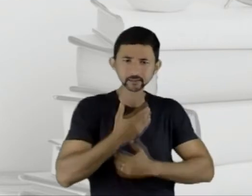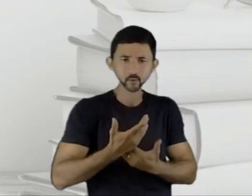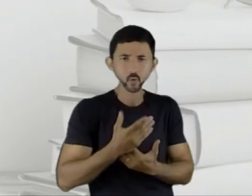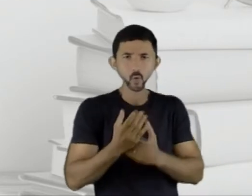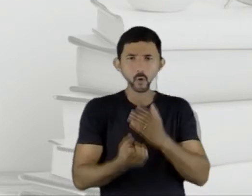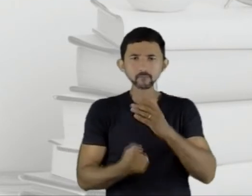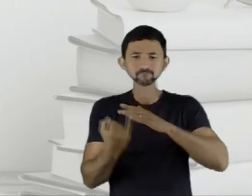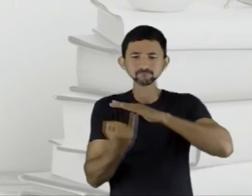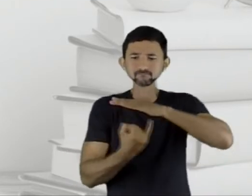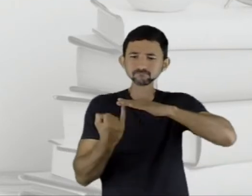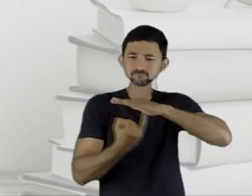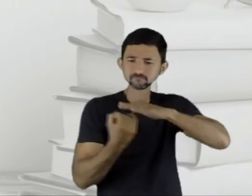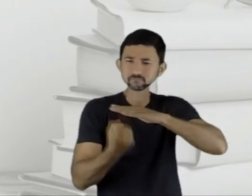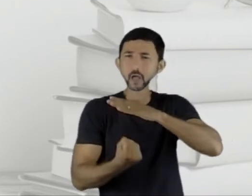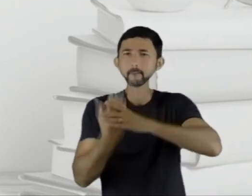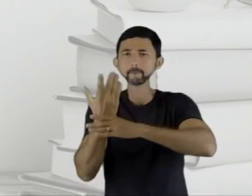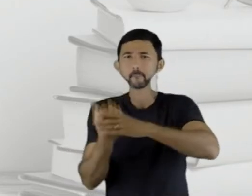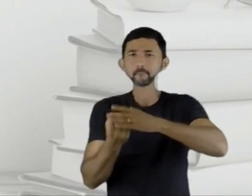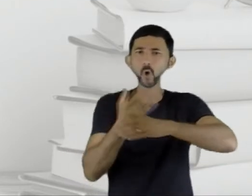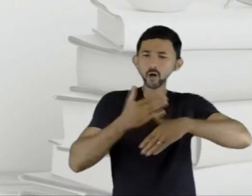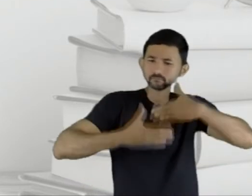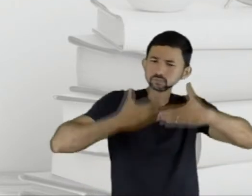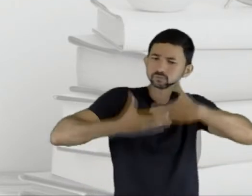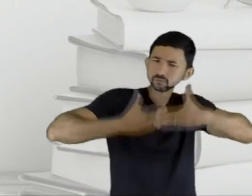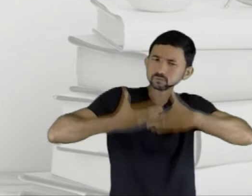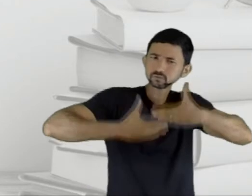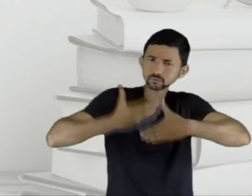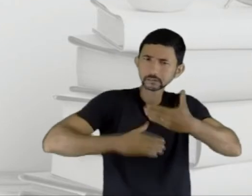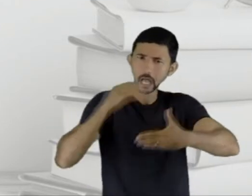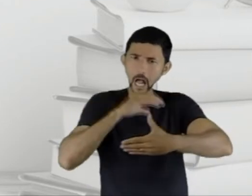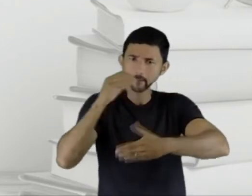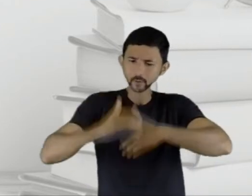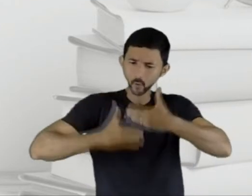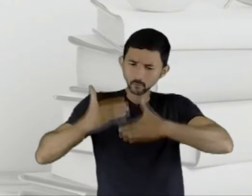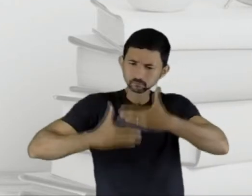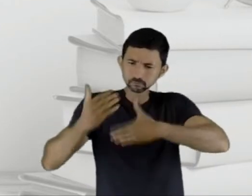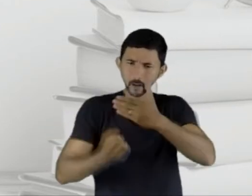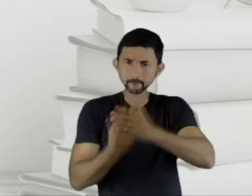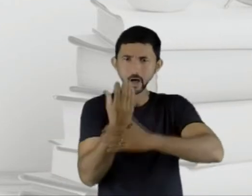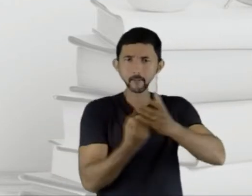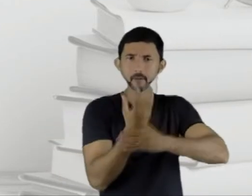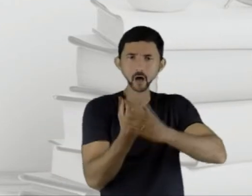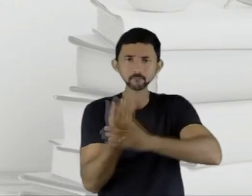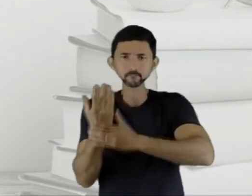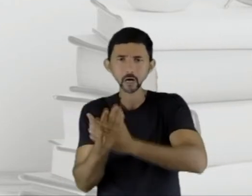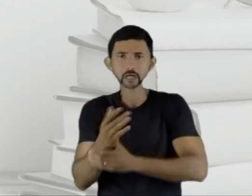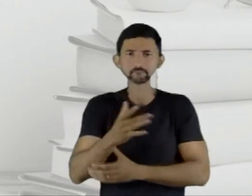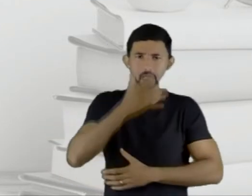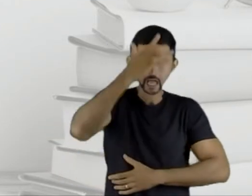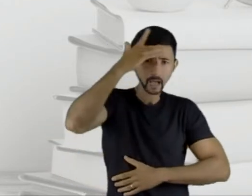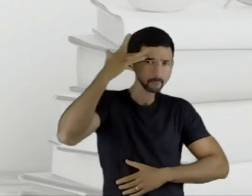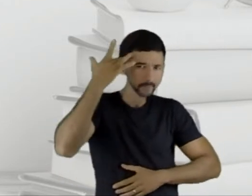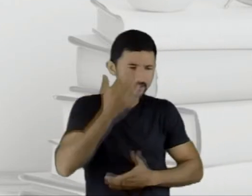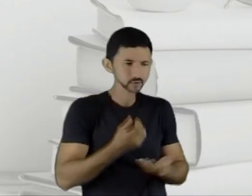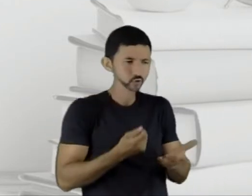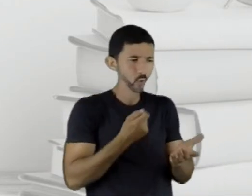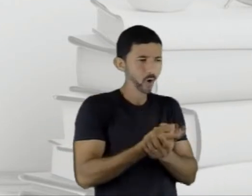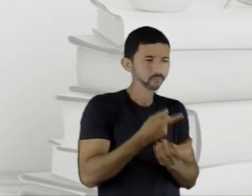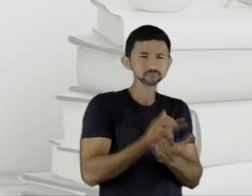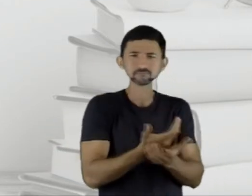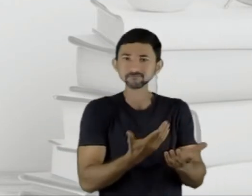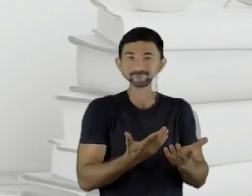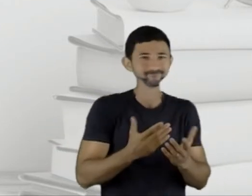produção industrial seguia um ritmo acelerado, mas a capacidade de consumo da população não absorvia